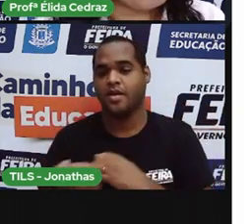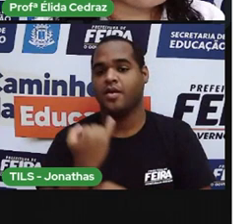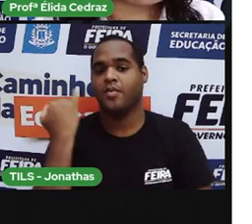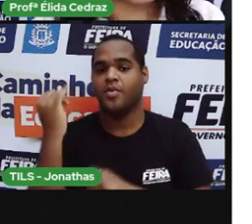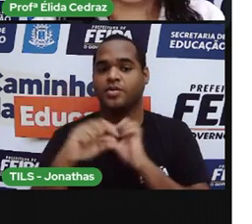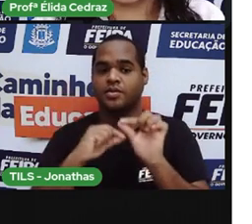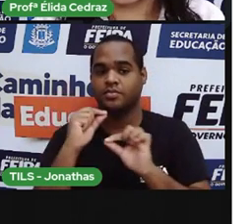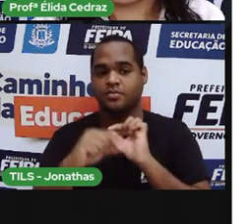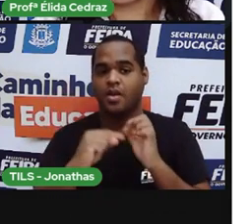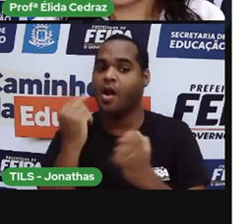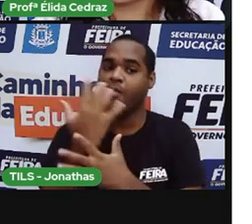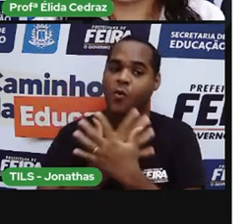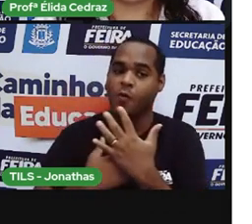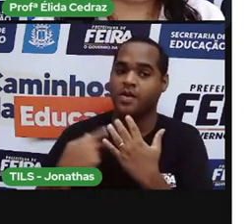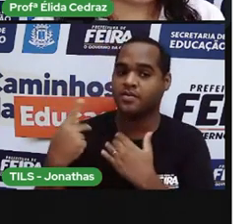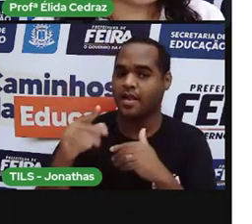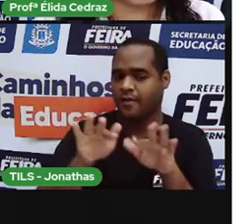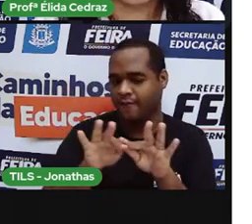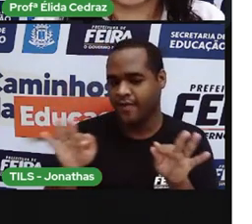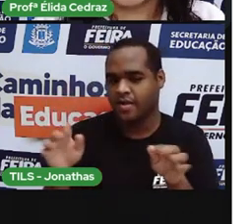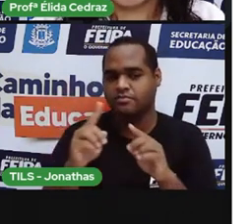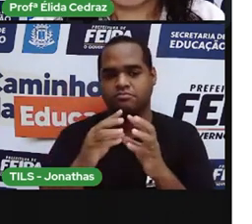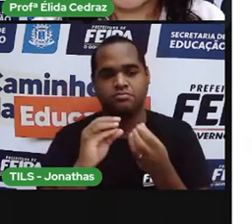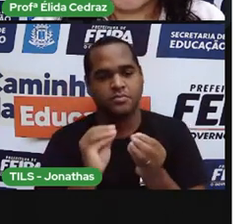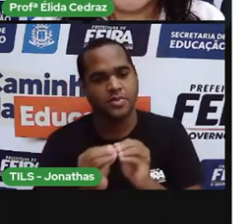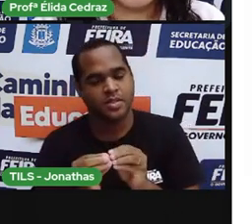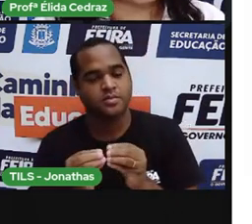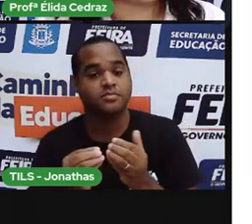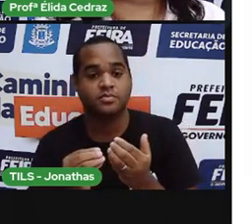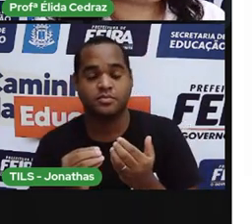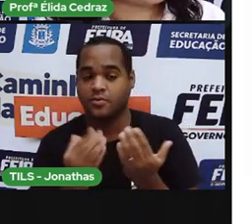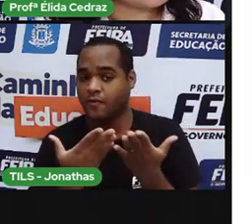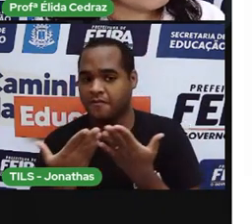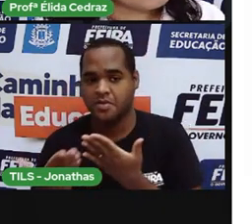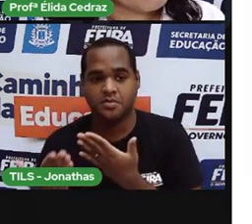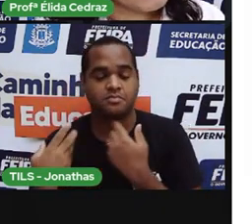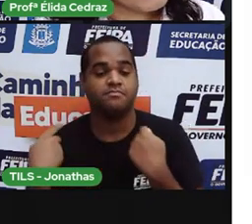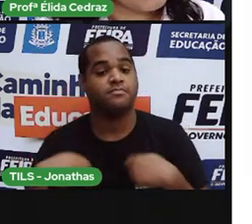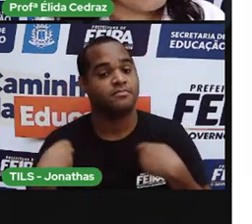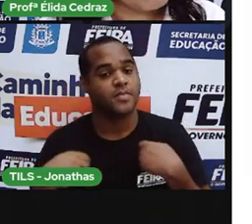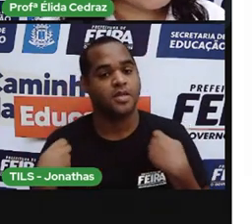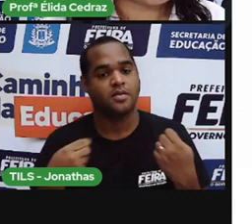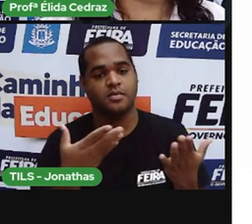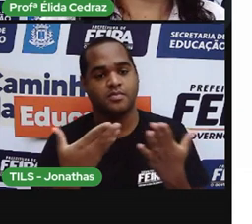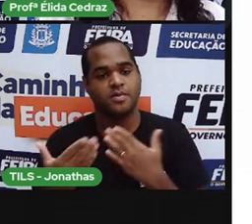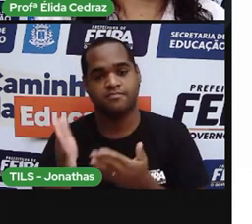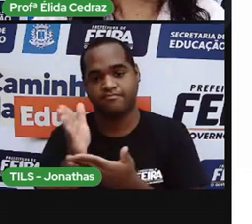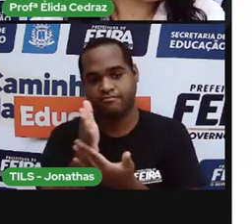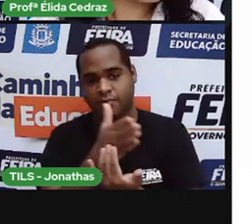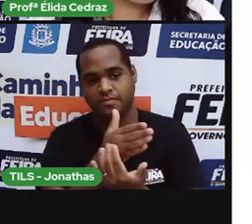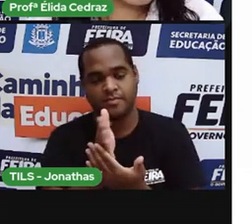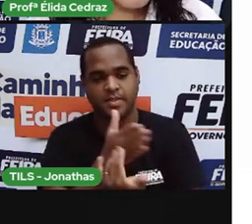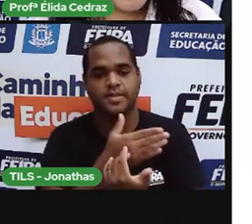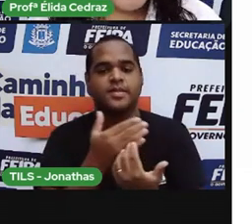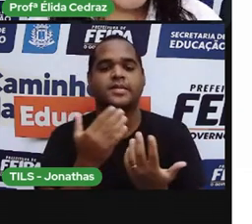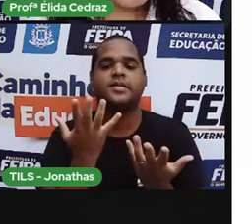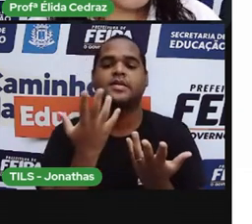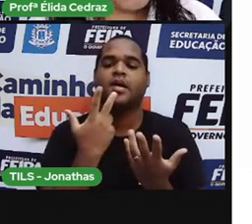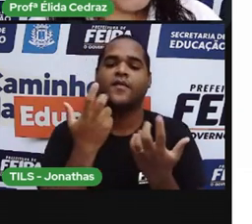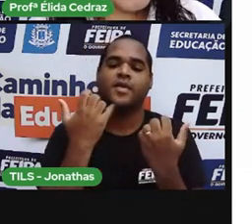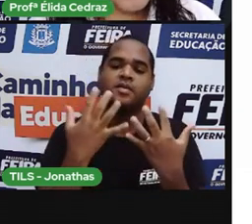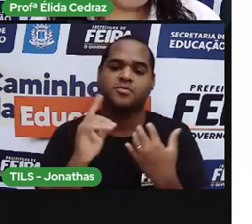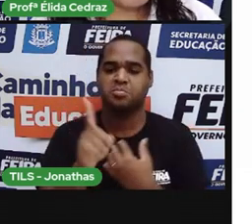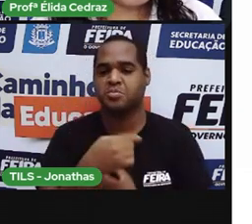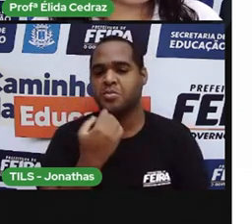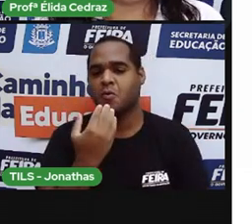na música, na frase, no bilhete. Nós precisamos daquele espacinho em branco. Se você ainda